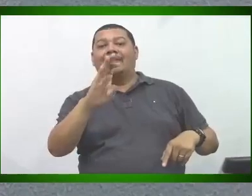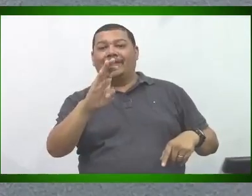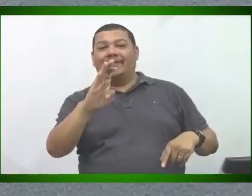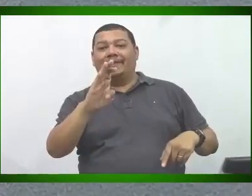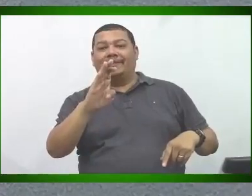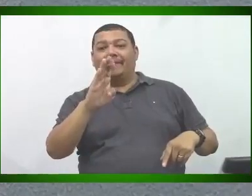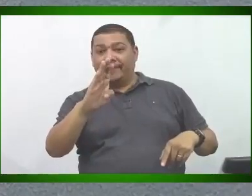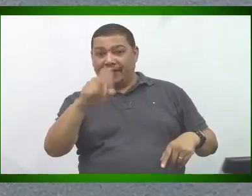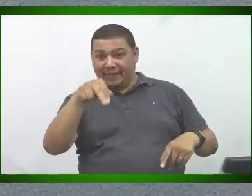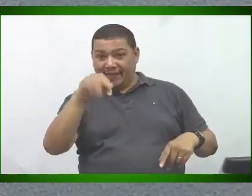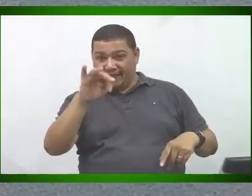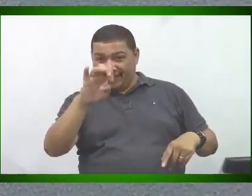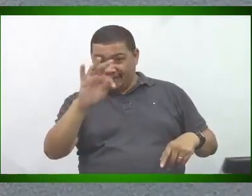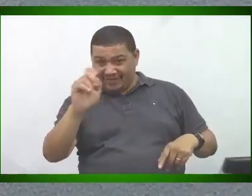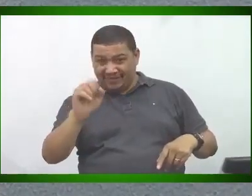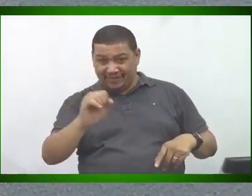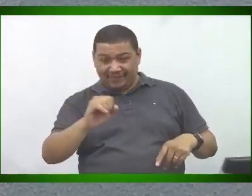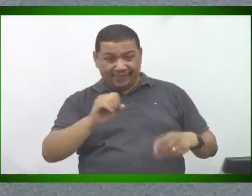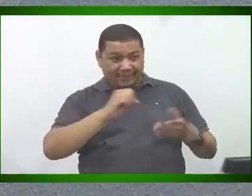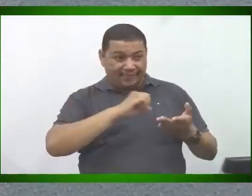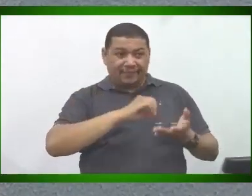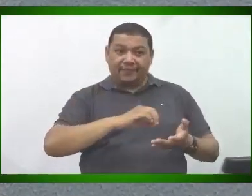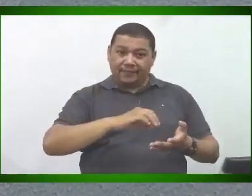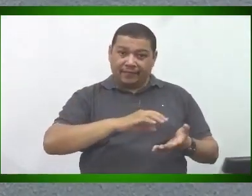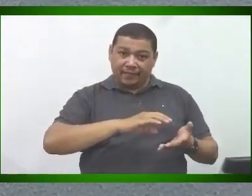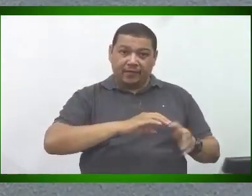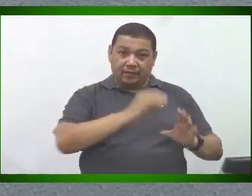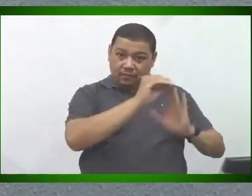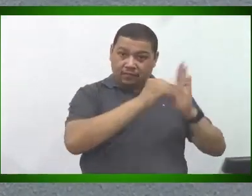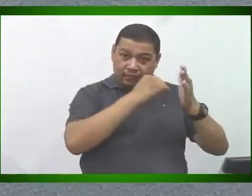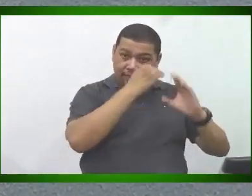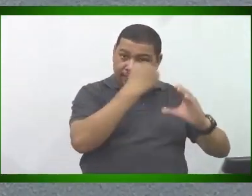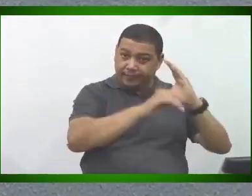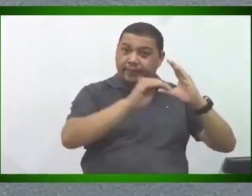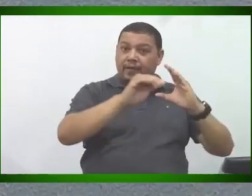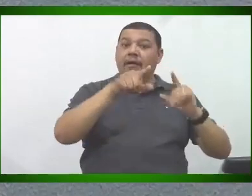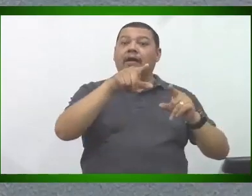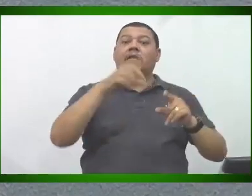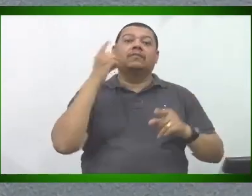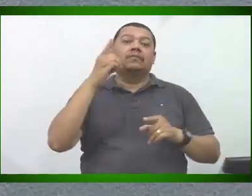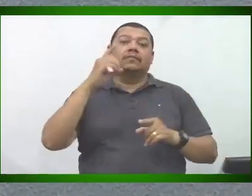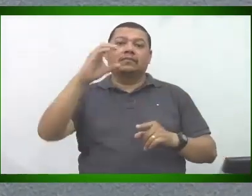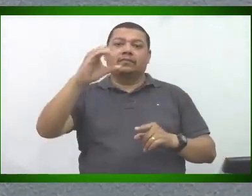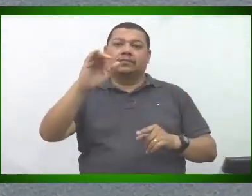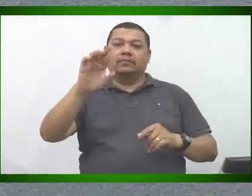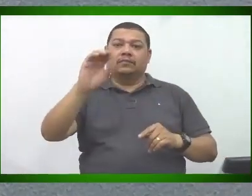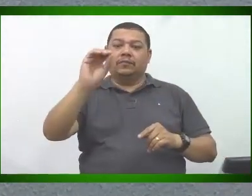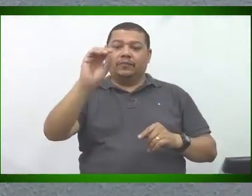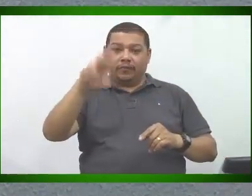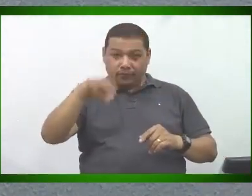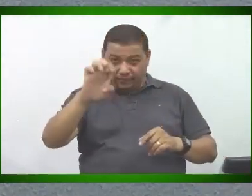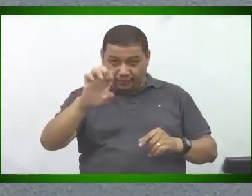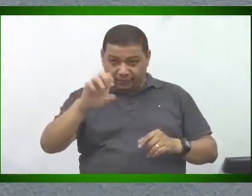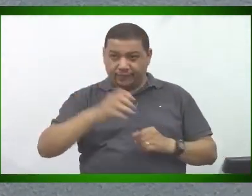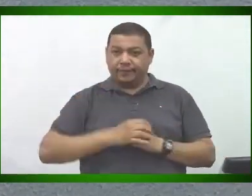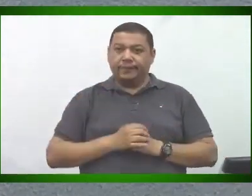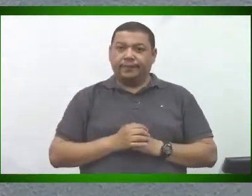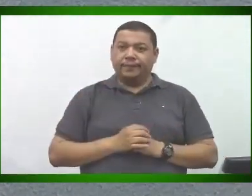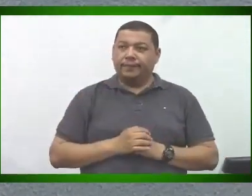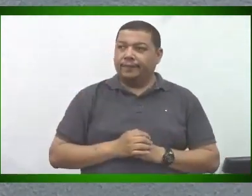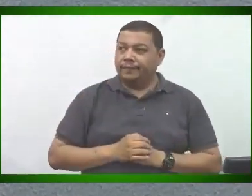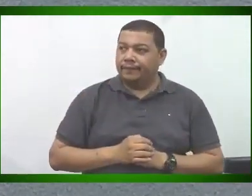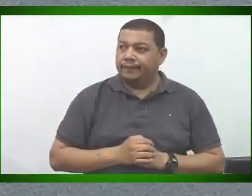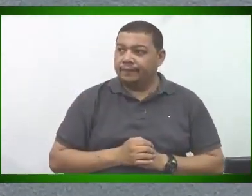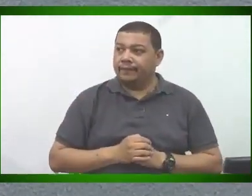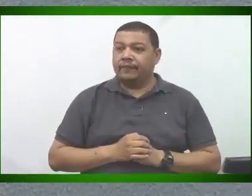aí ao deputado Cirone Deiró, ao qual é oriunda da emenda do deputado Cirone Deirol,